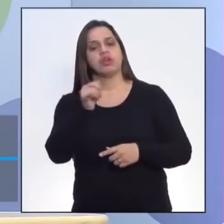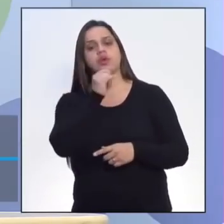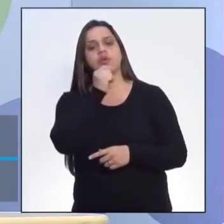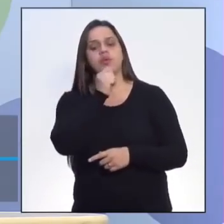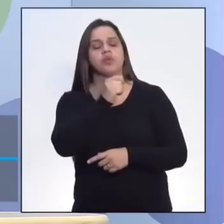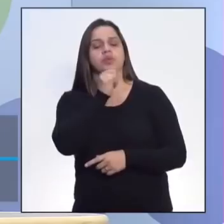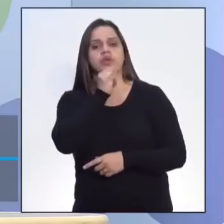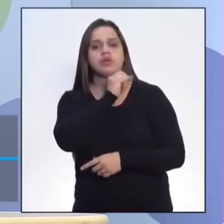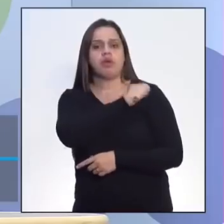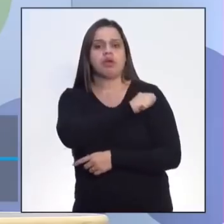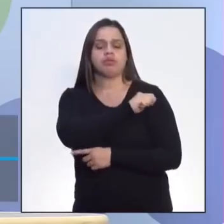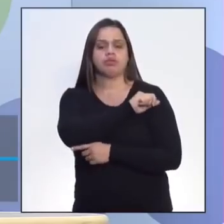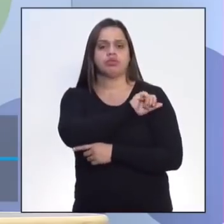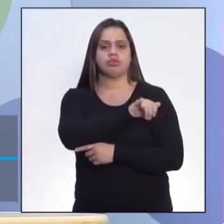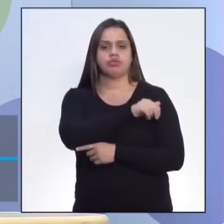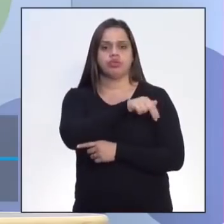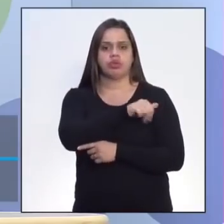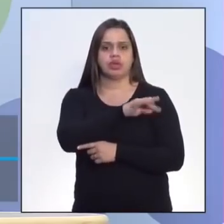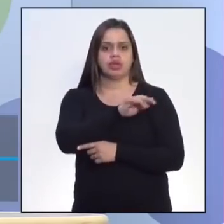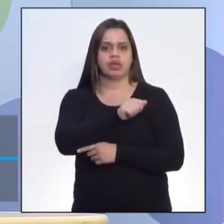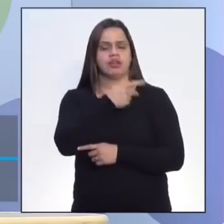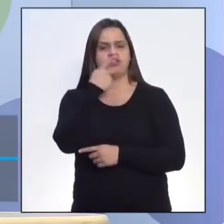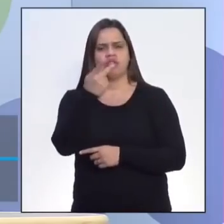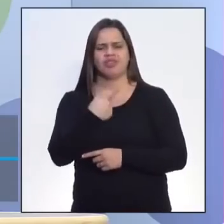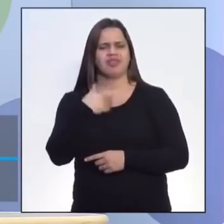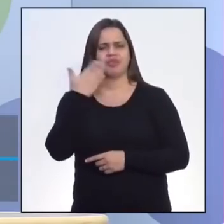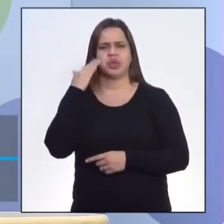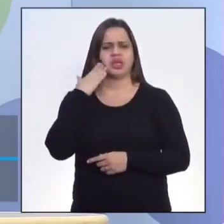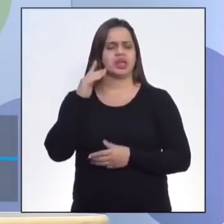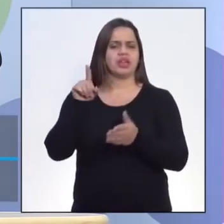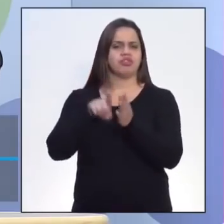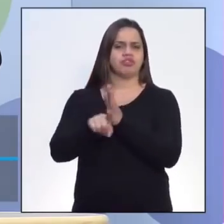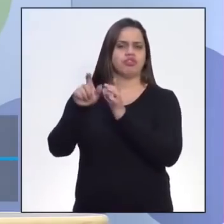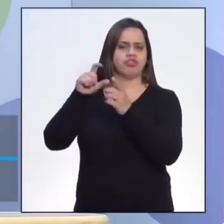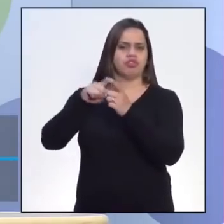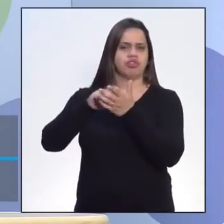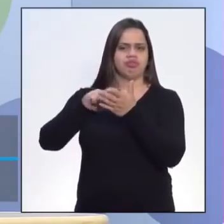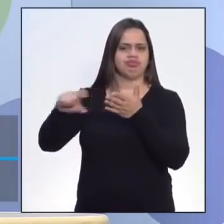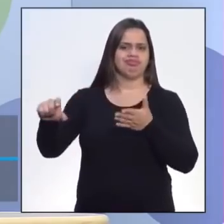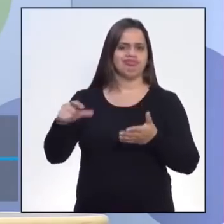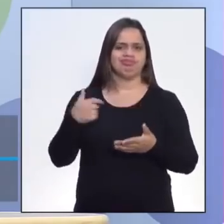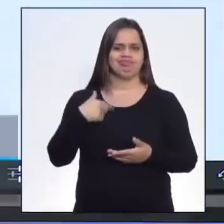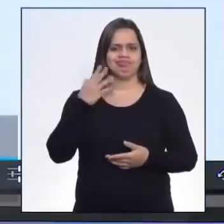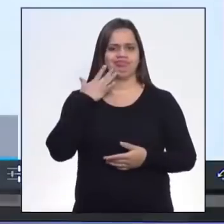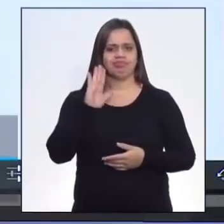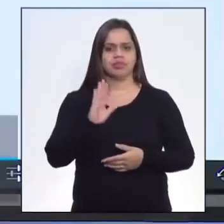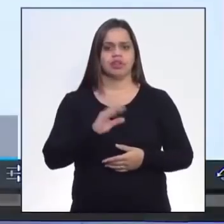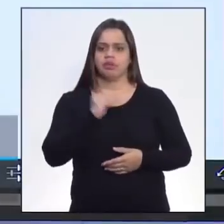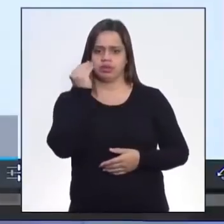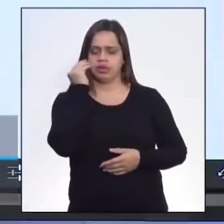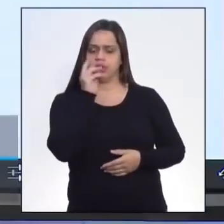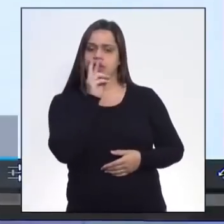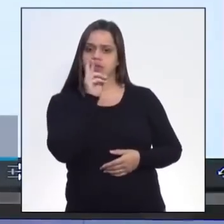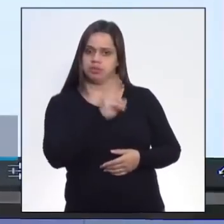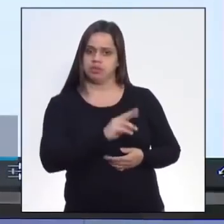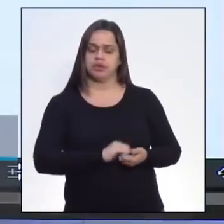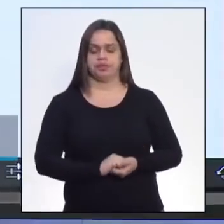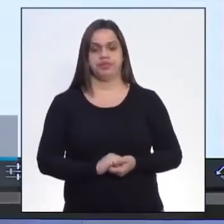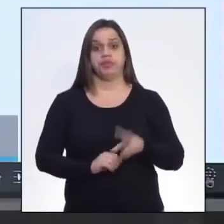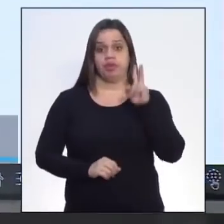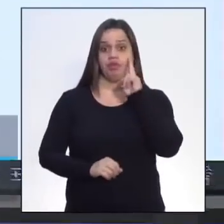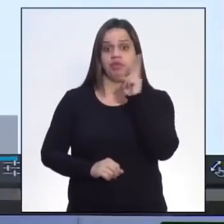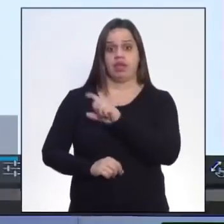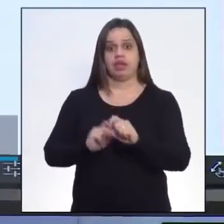Jonathan colocou que ele não entendeu muito bem essa questão. Vamos tentar resolver ela, Lê? Vamos sim, gente. Bom, quem colocou